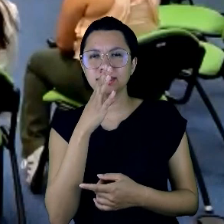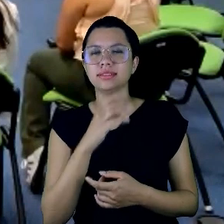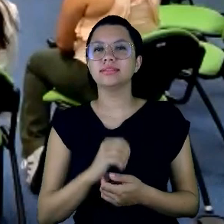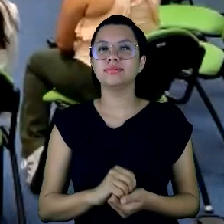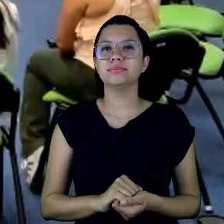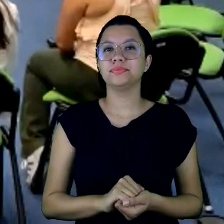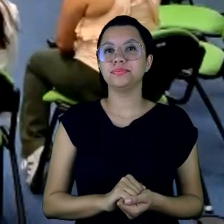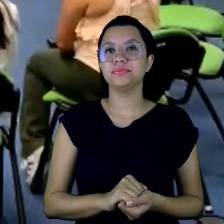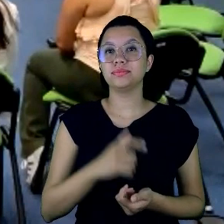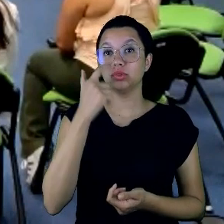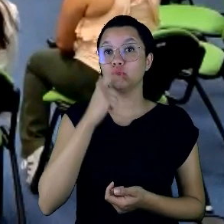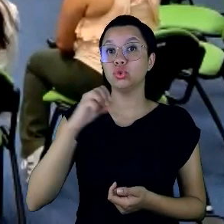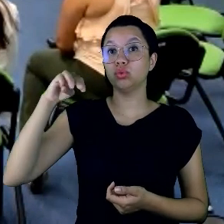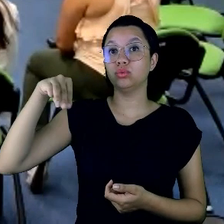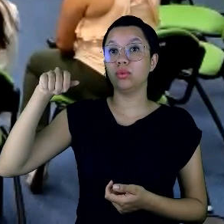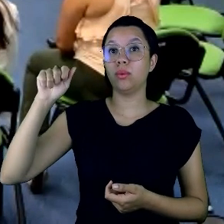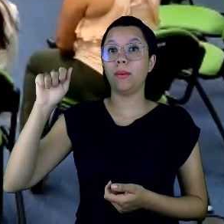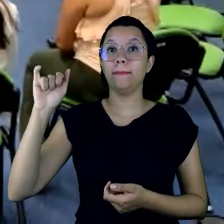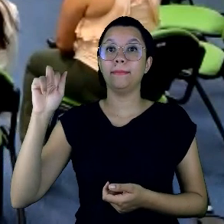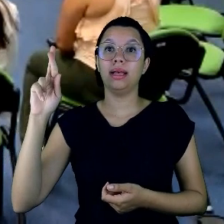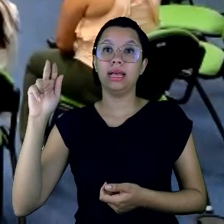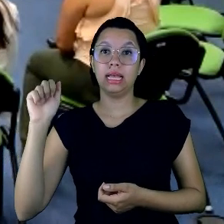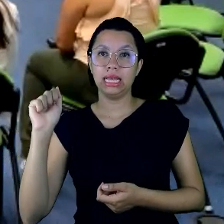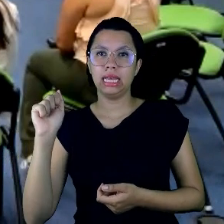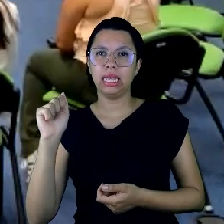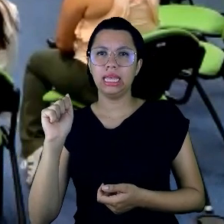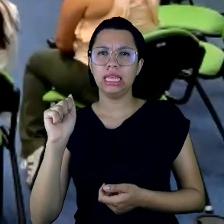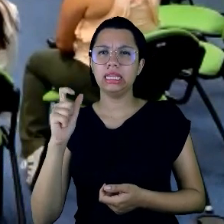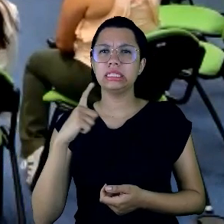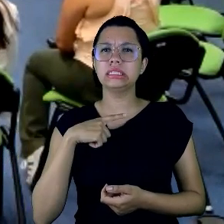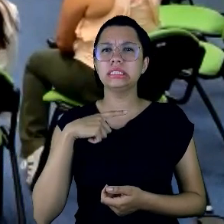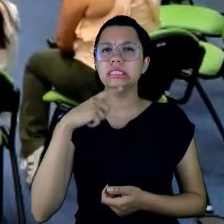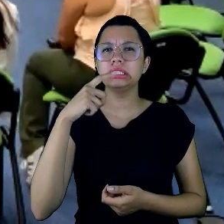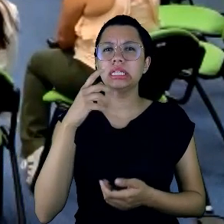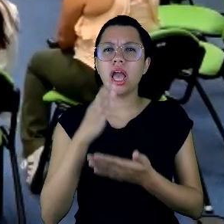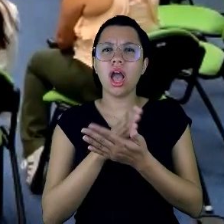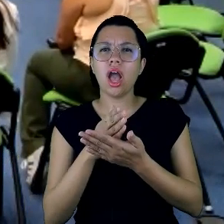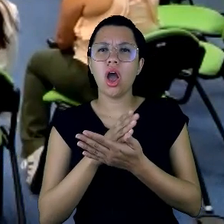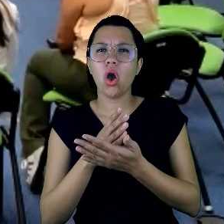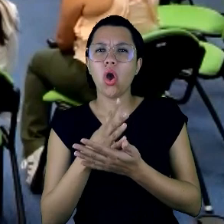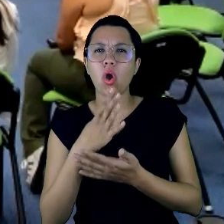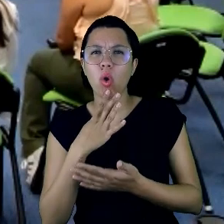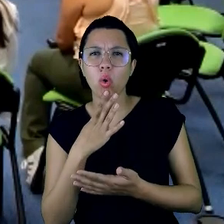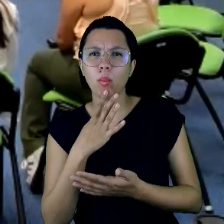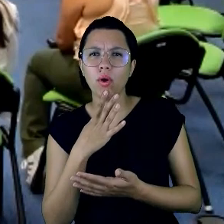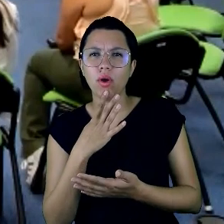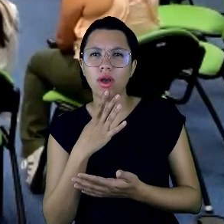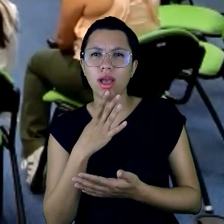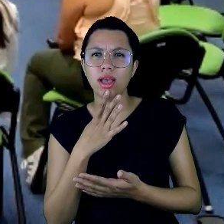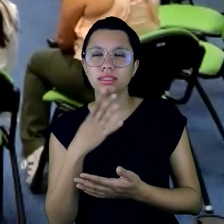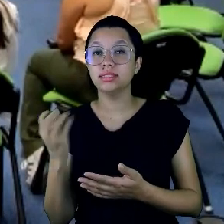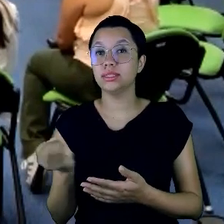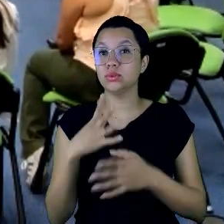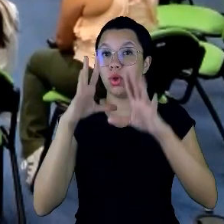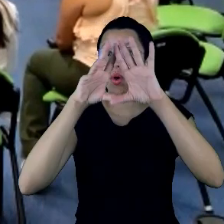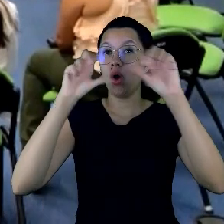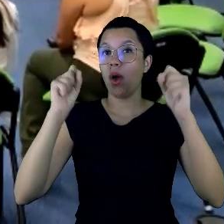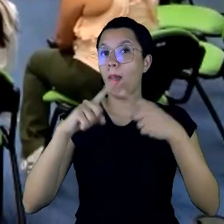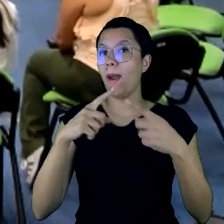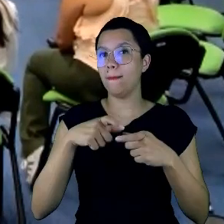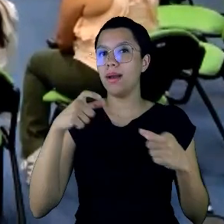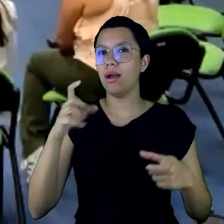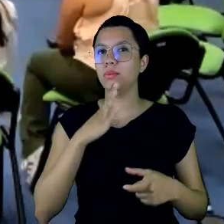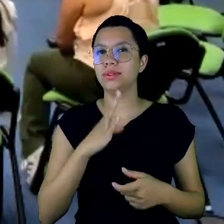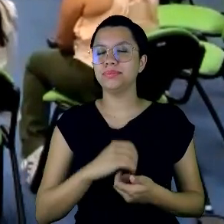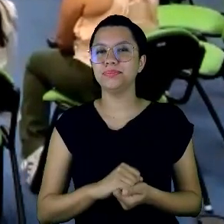inferior direito há um É, intérprete de Eu sou a Libras. Maíra, para quem não me conhece. Acho que tem alguns que são mais novos do tribunal e não devem me conhecer, né? Mas a maioria